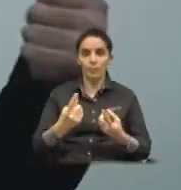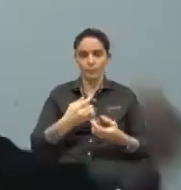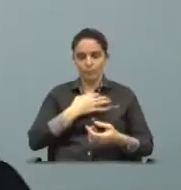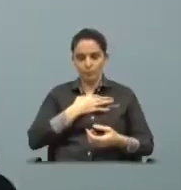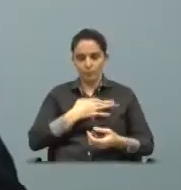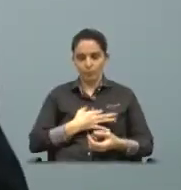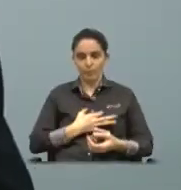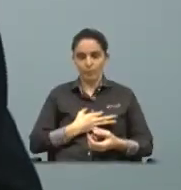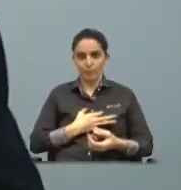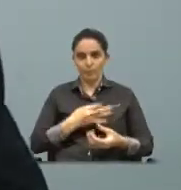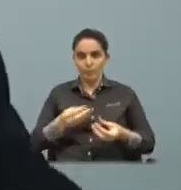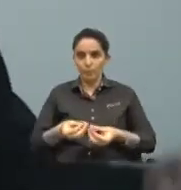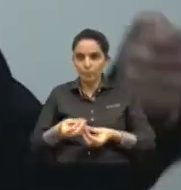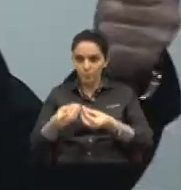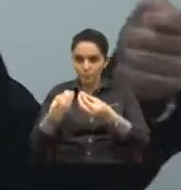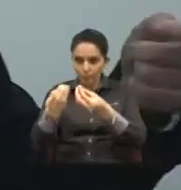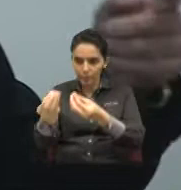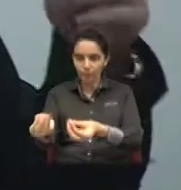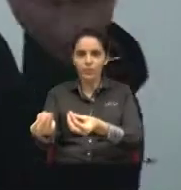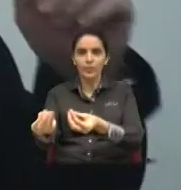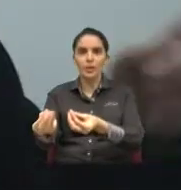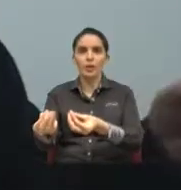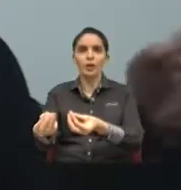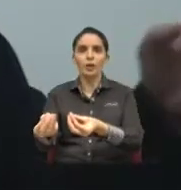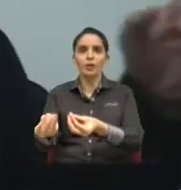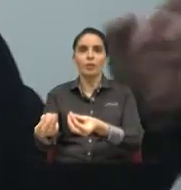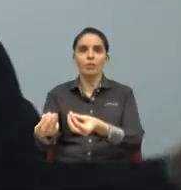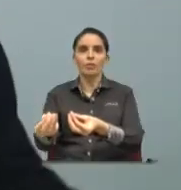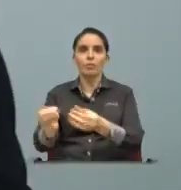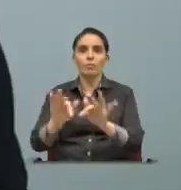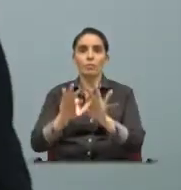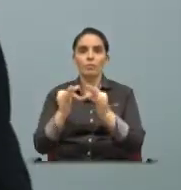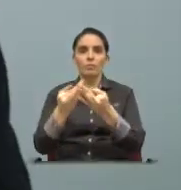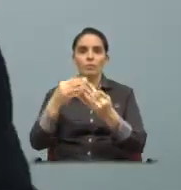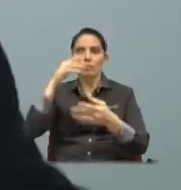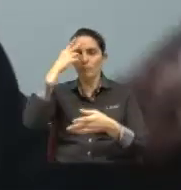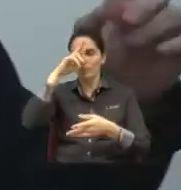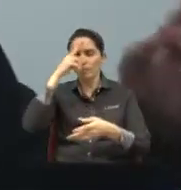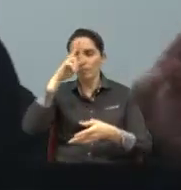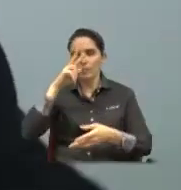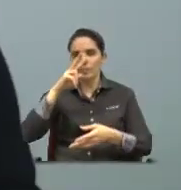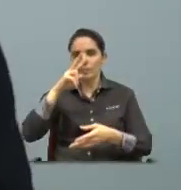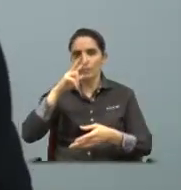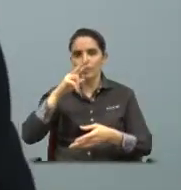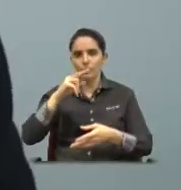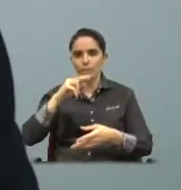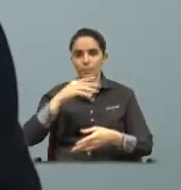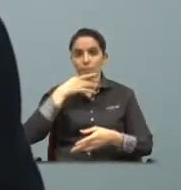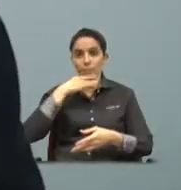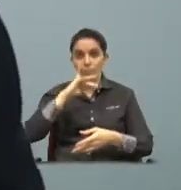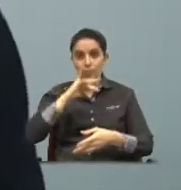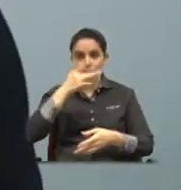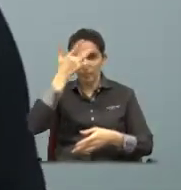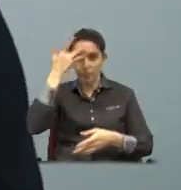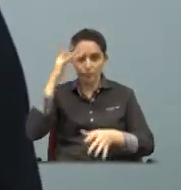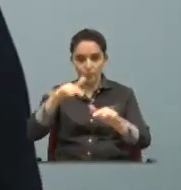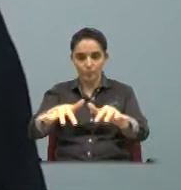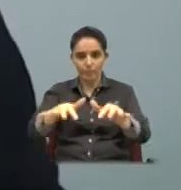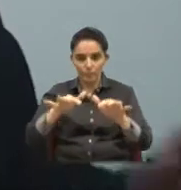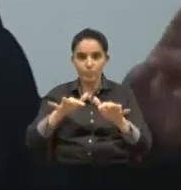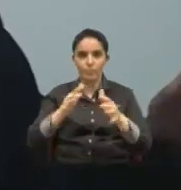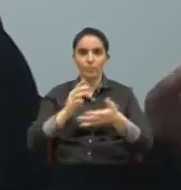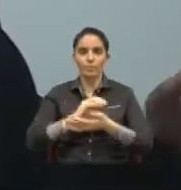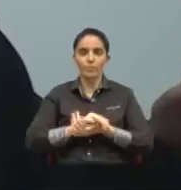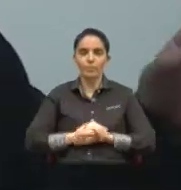for entregue, a gente possa lembrar da bravura do seu pai. Da bravura do seu pai.